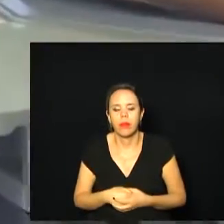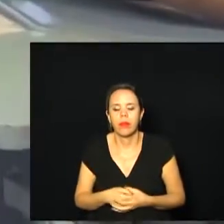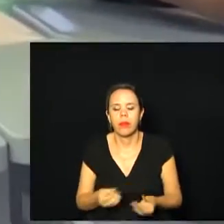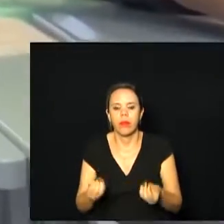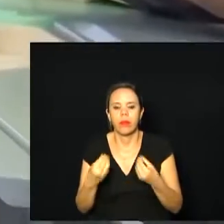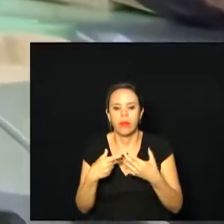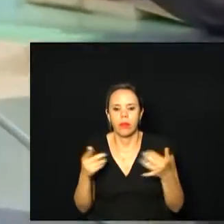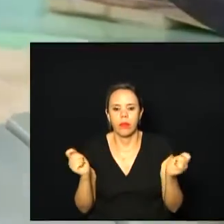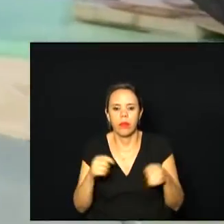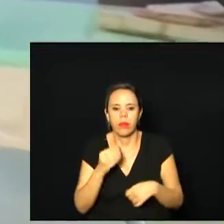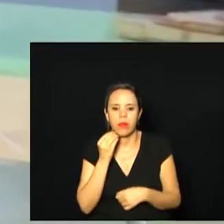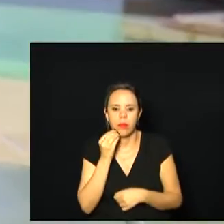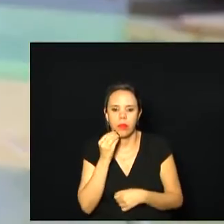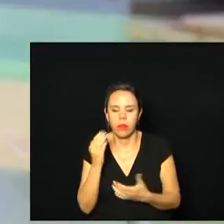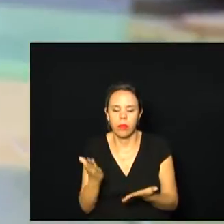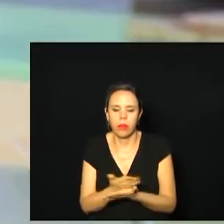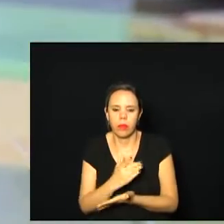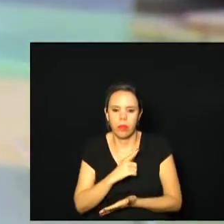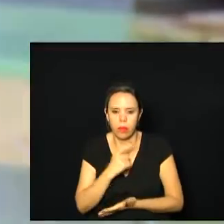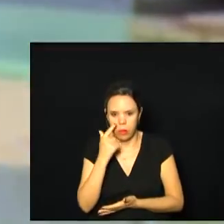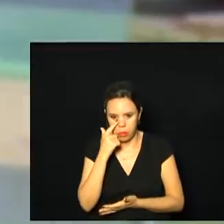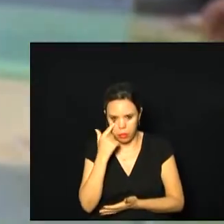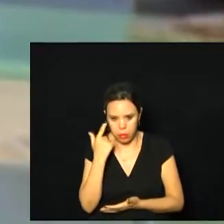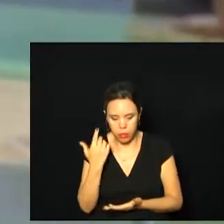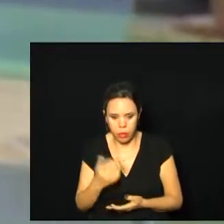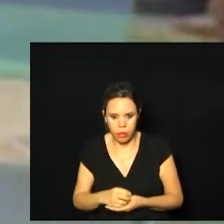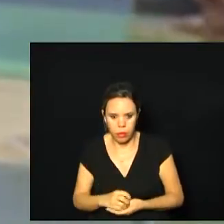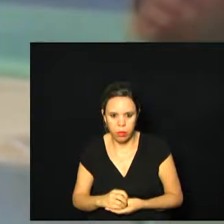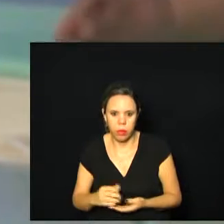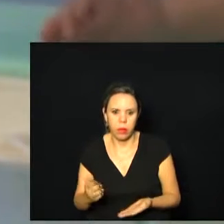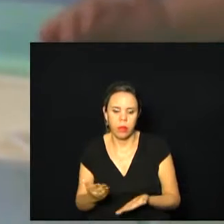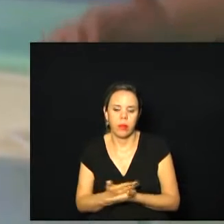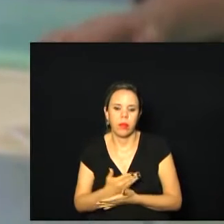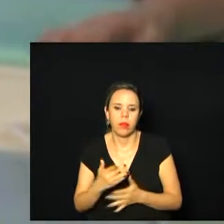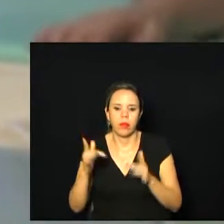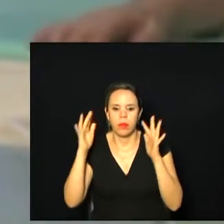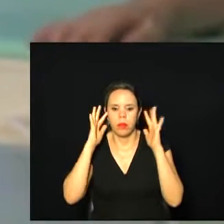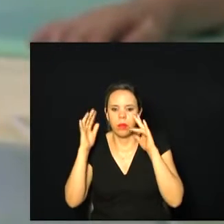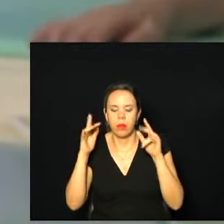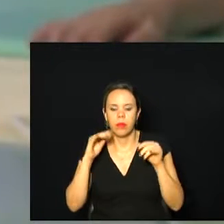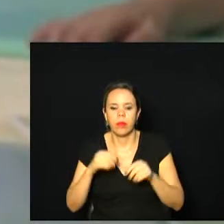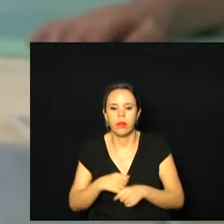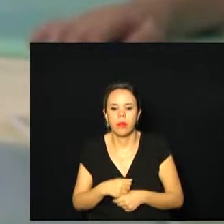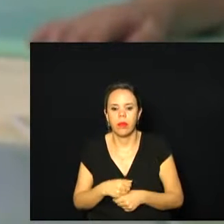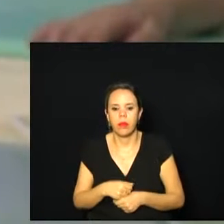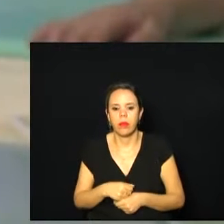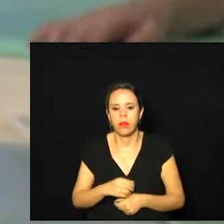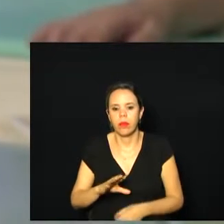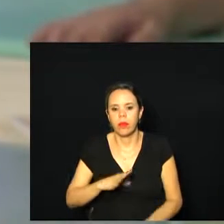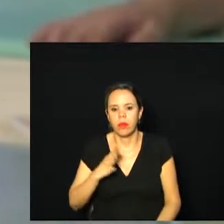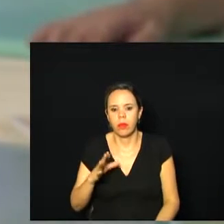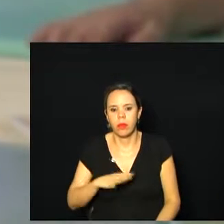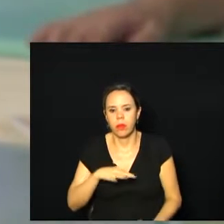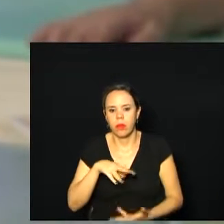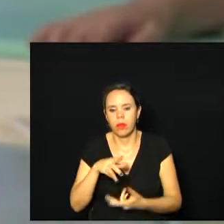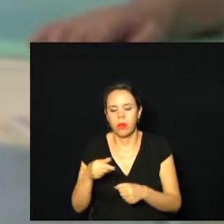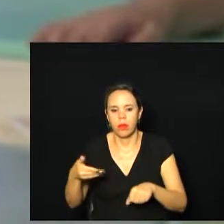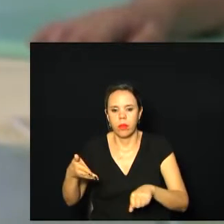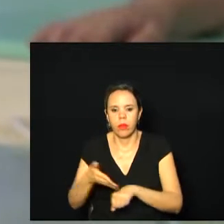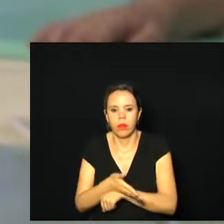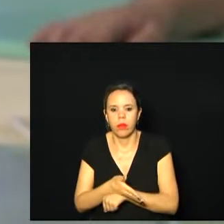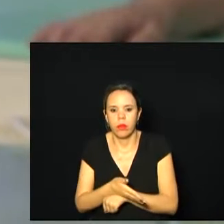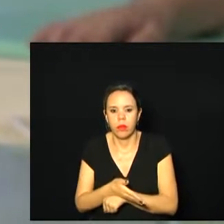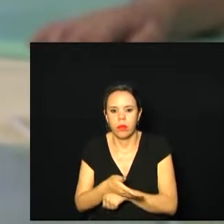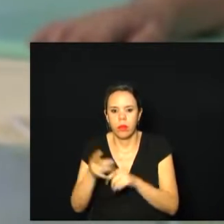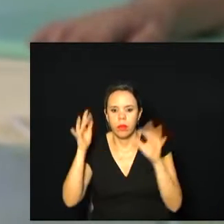todas essas possibilidades que o livro tem, né? O livro é um mar de aventuras, né? O livro é um mundo que você mergulha, né? Um